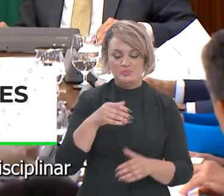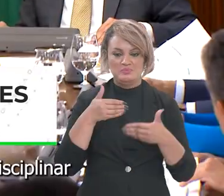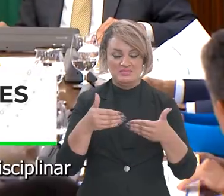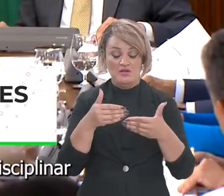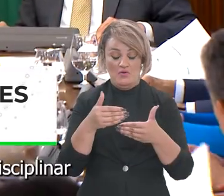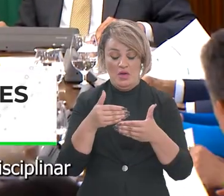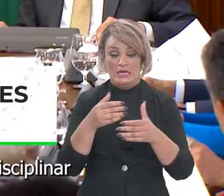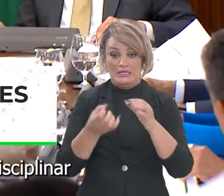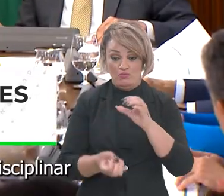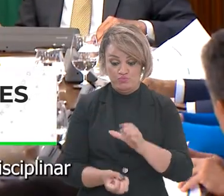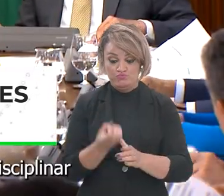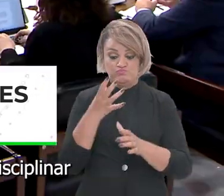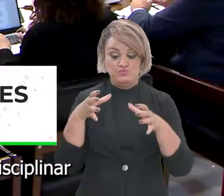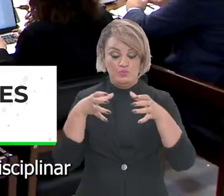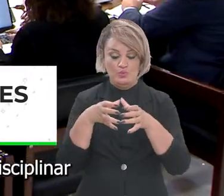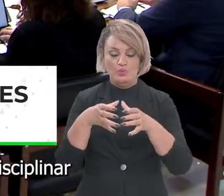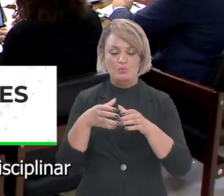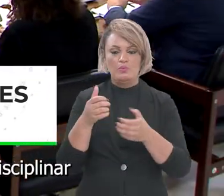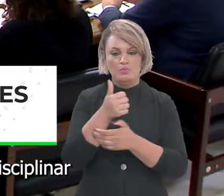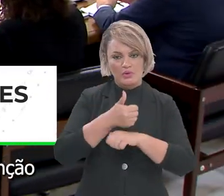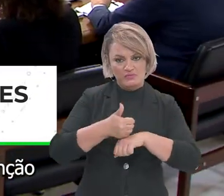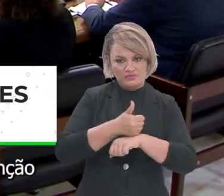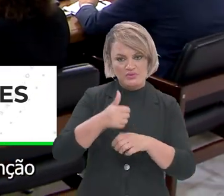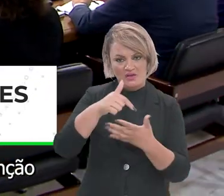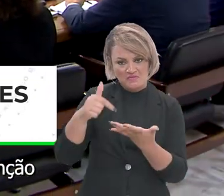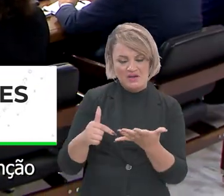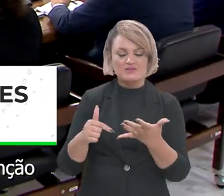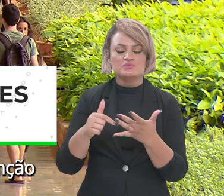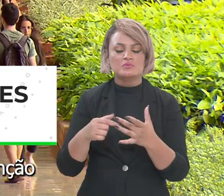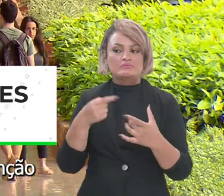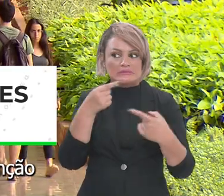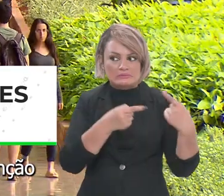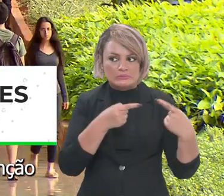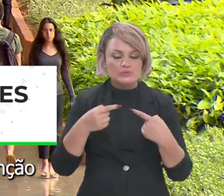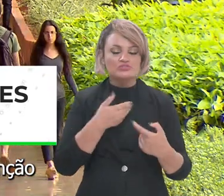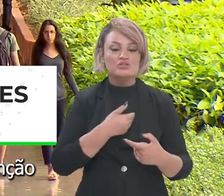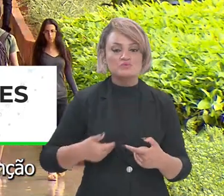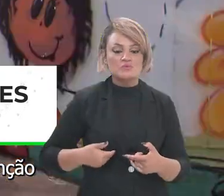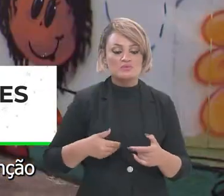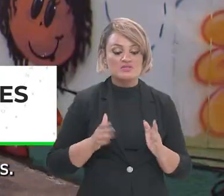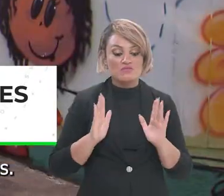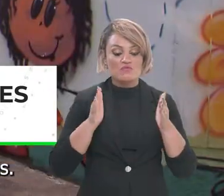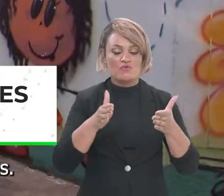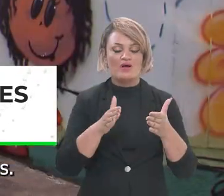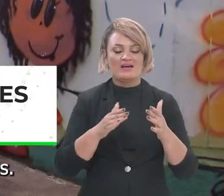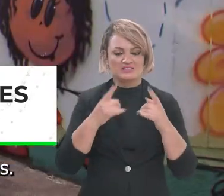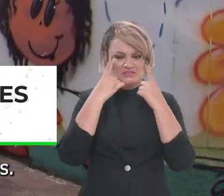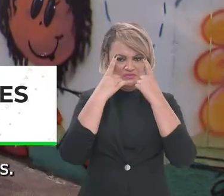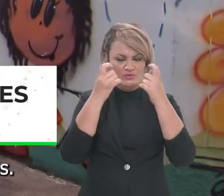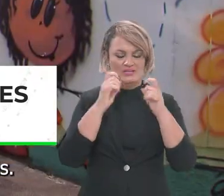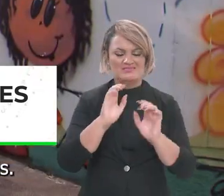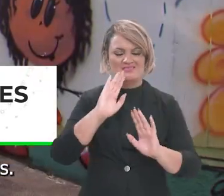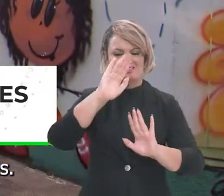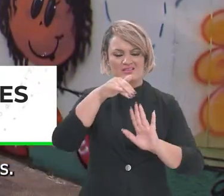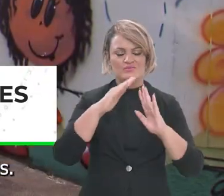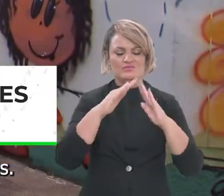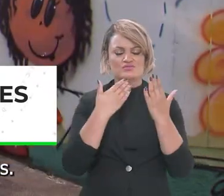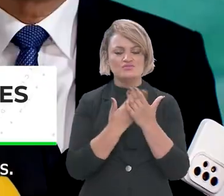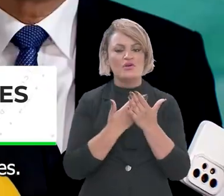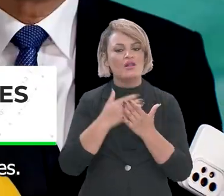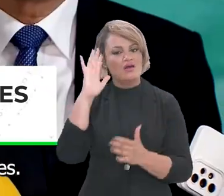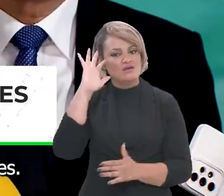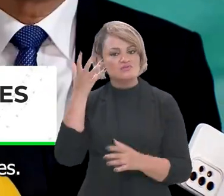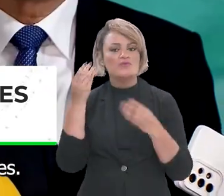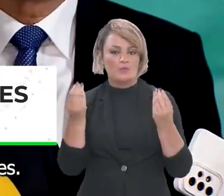O governo criou um grupo de trabalho multidisciplinar para tratar de políticas públicas de prevenção e enfrentamento à violência nas